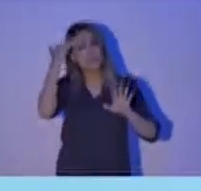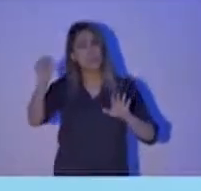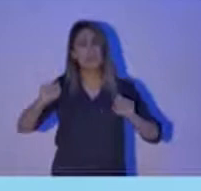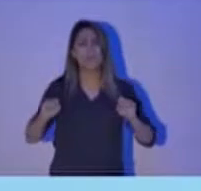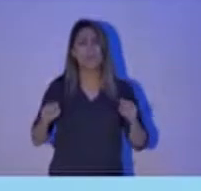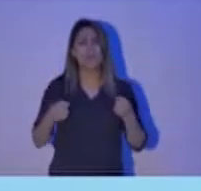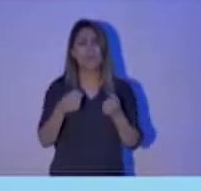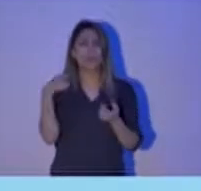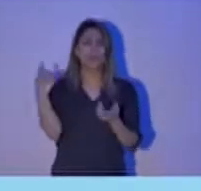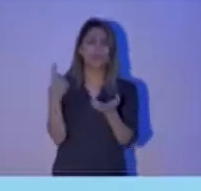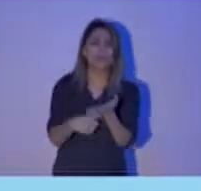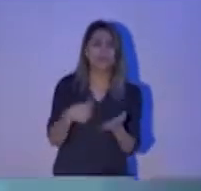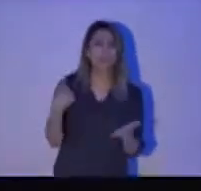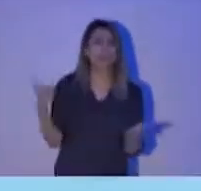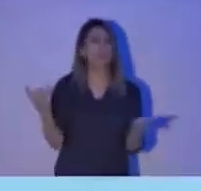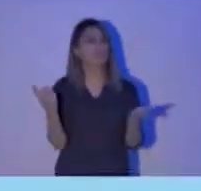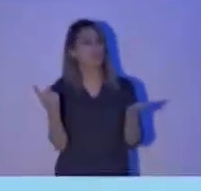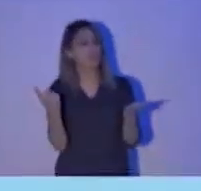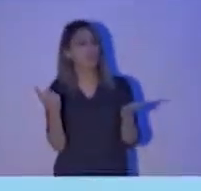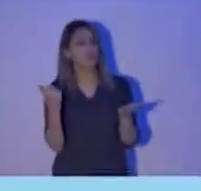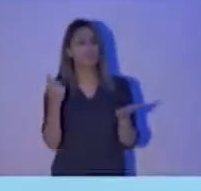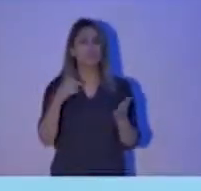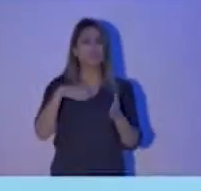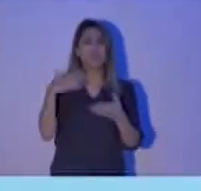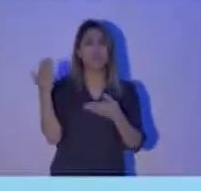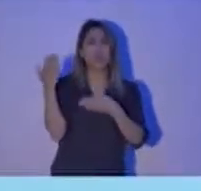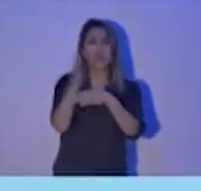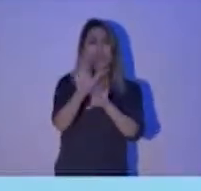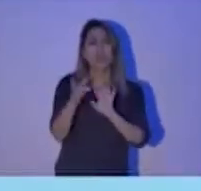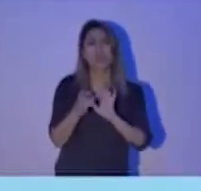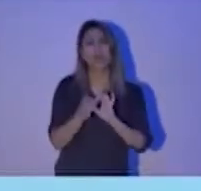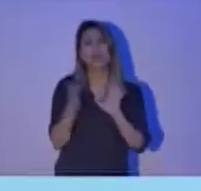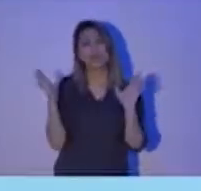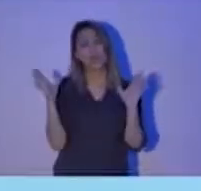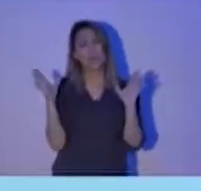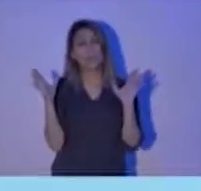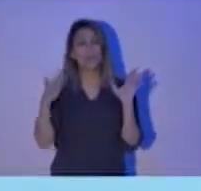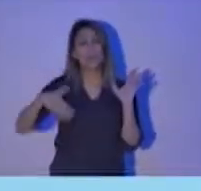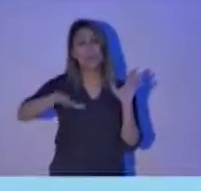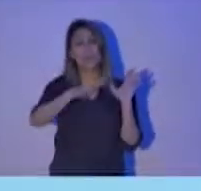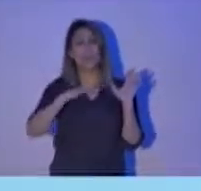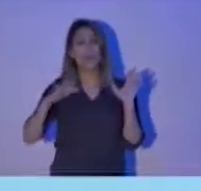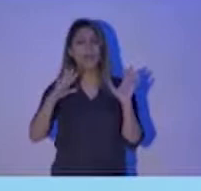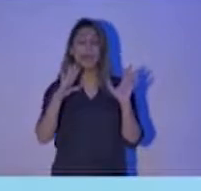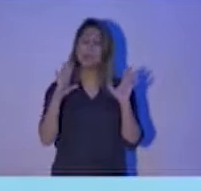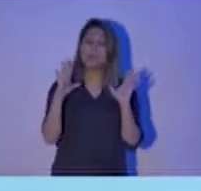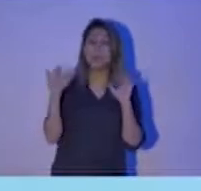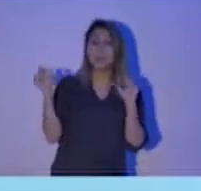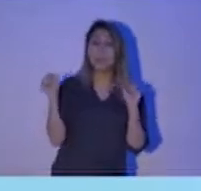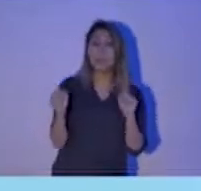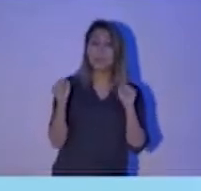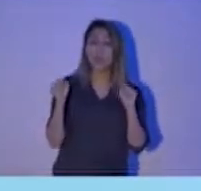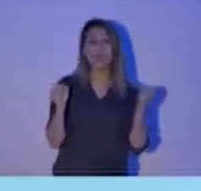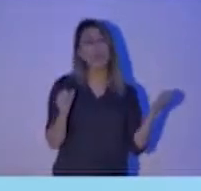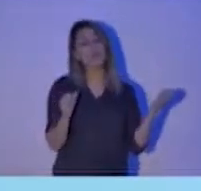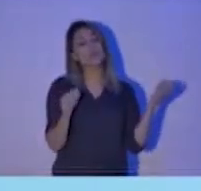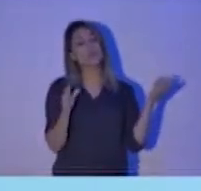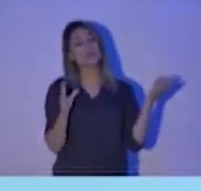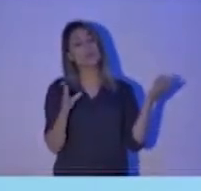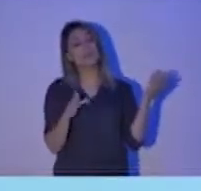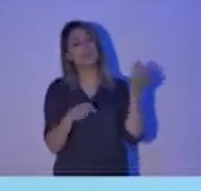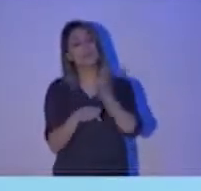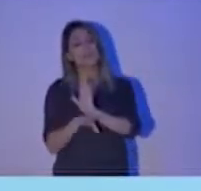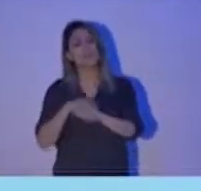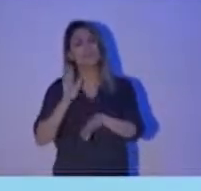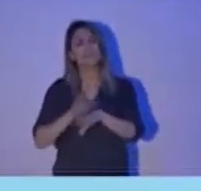seja geradora de autonomia, que ela faça com que cada município, por menor que seja, possa potencializar as suas ações,